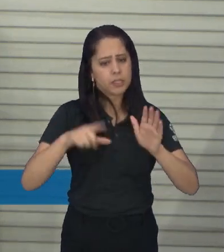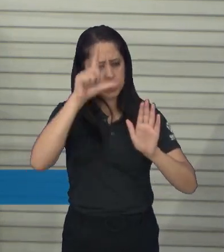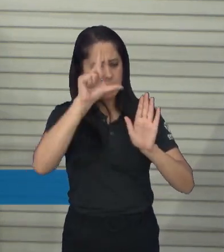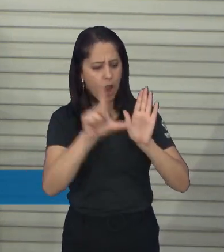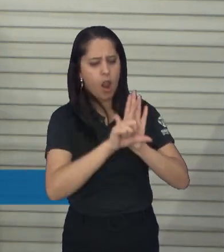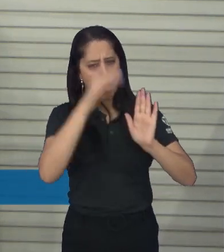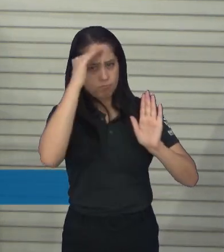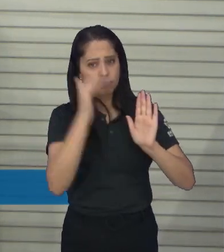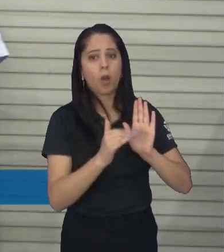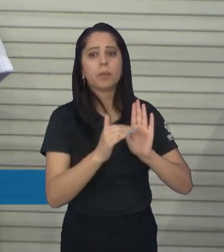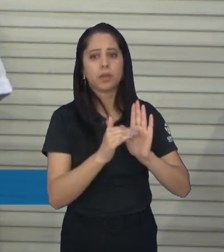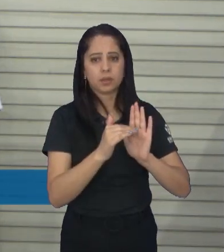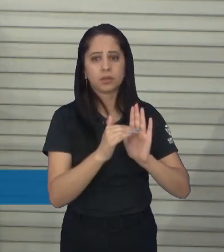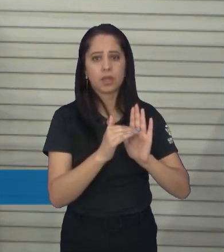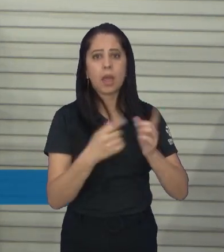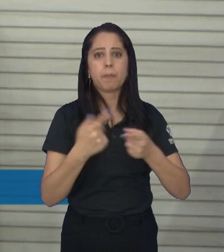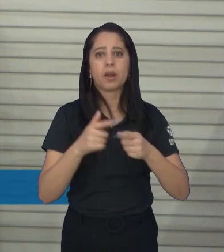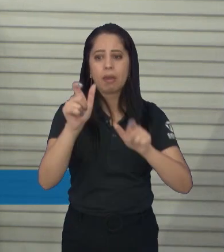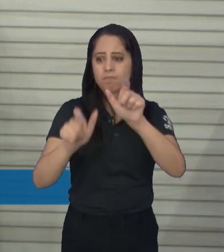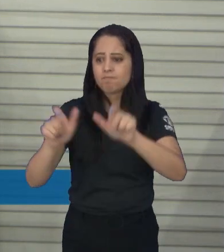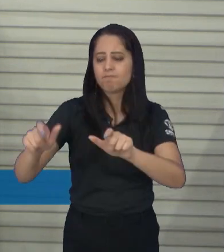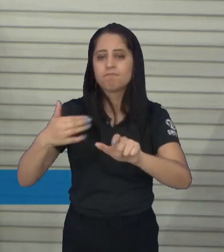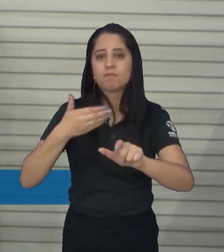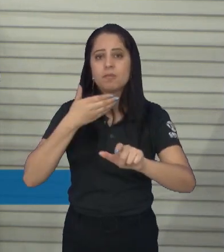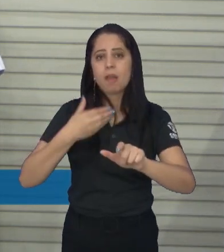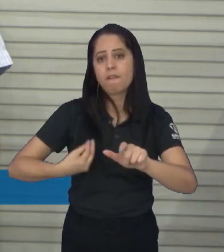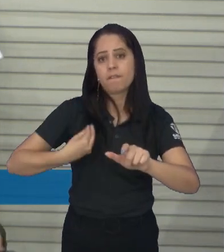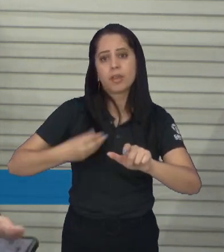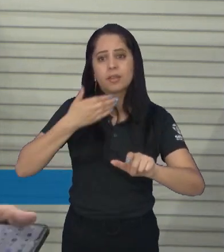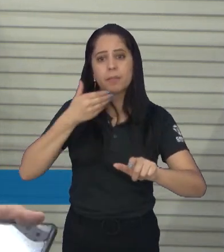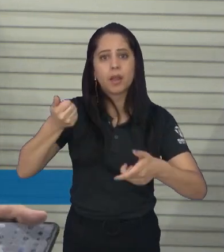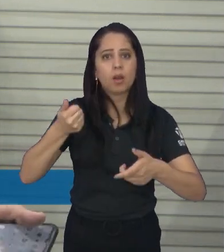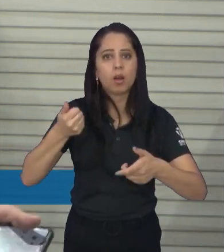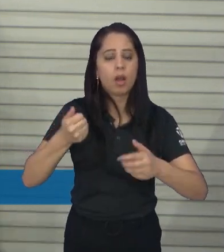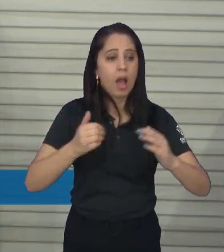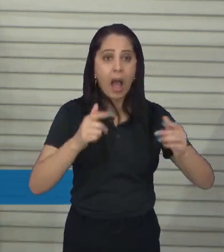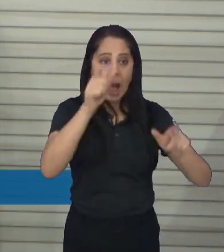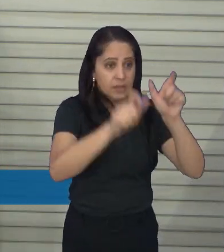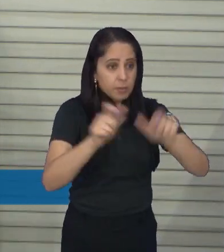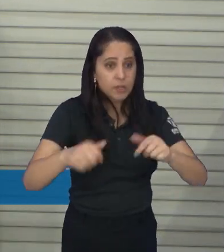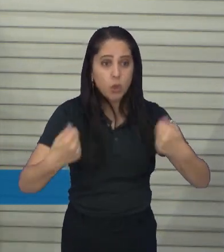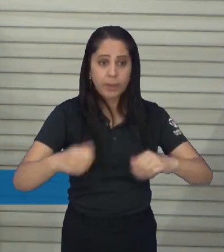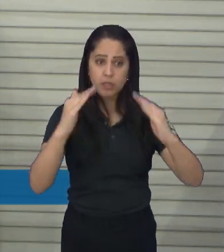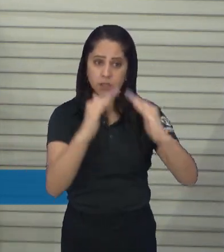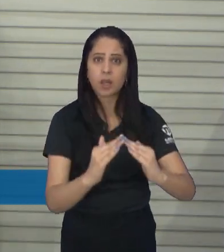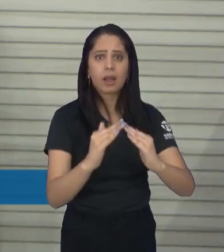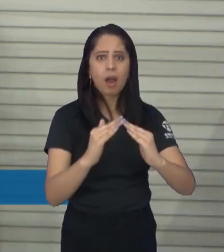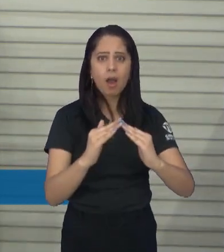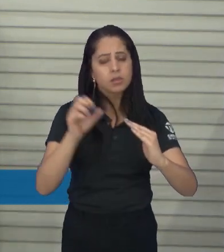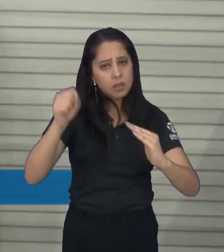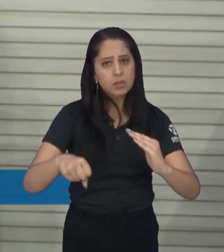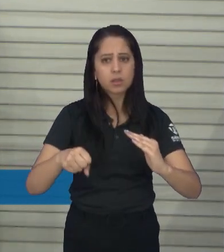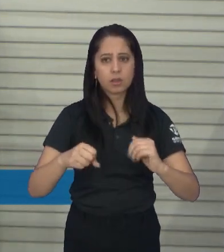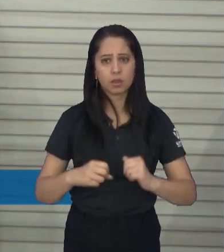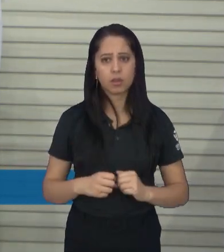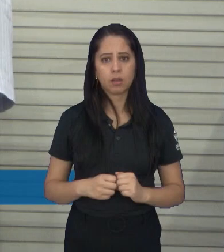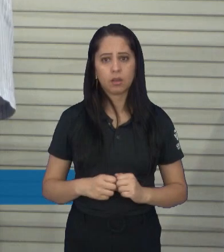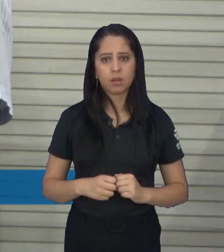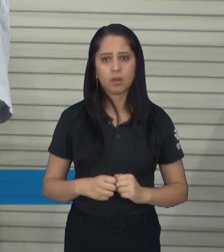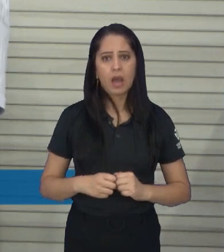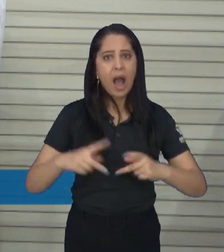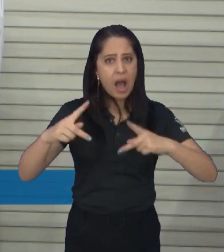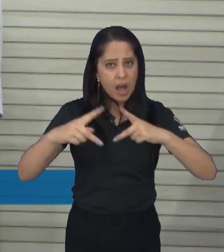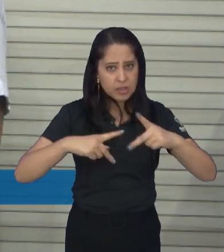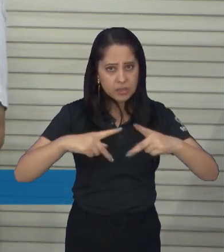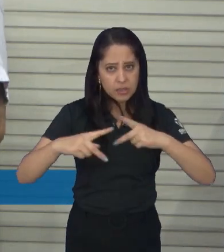para melhorar a qualidade da vida das pessoas que as pessoas numa cidade inteligente dessa aqui a cidade também tem